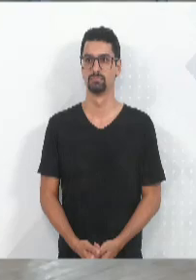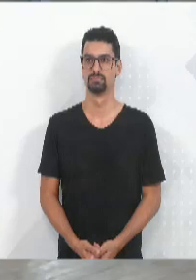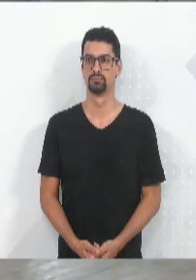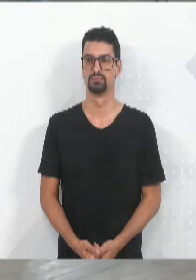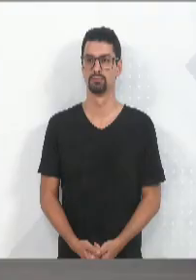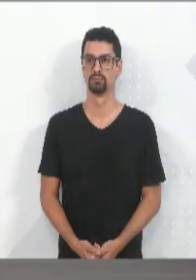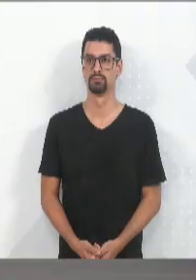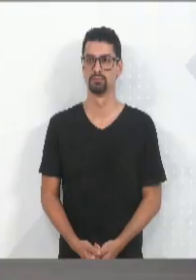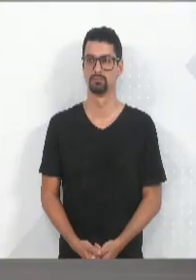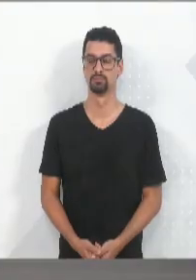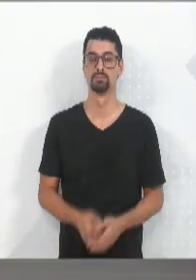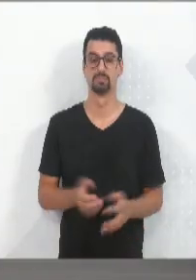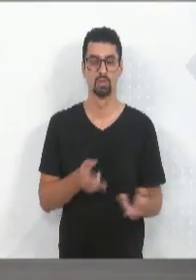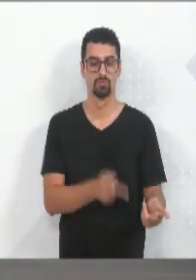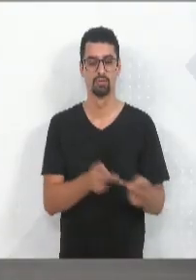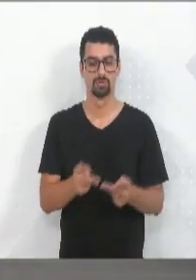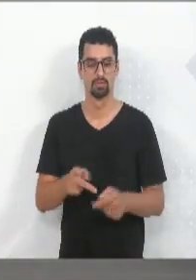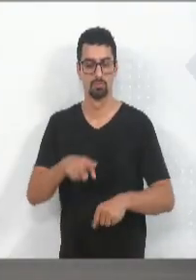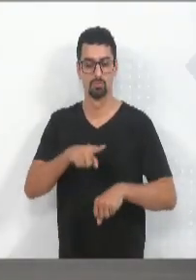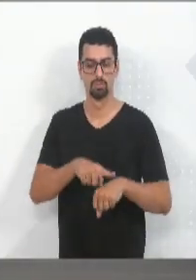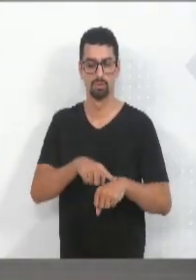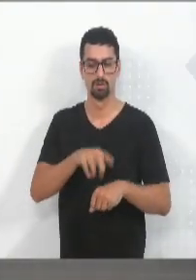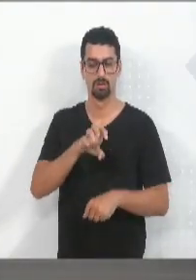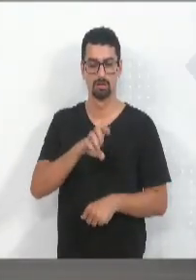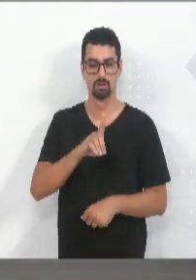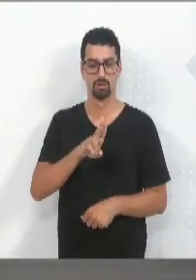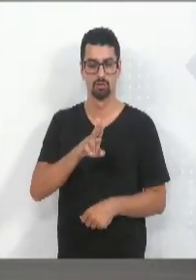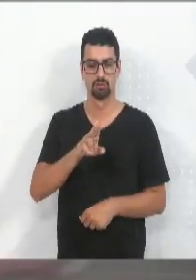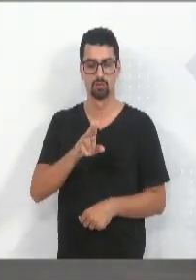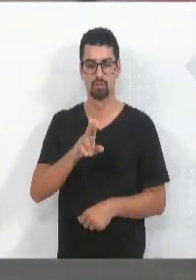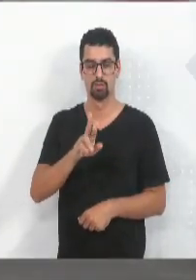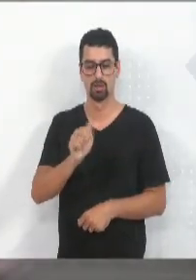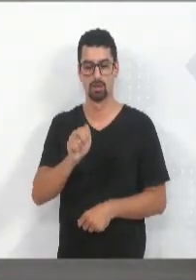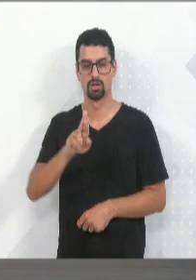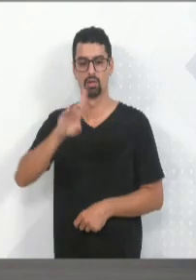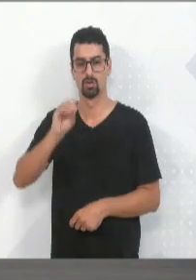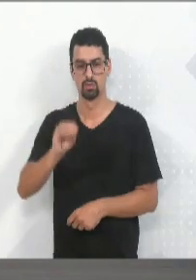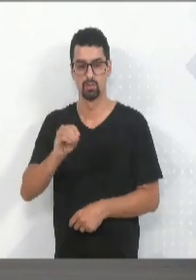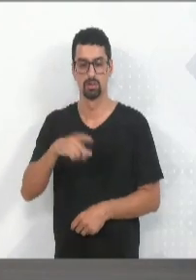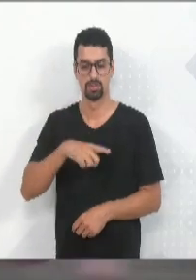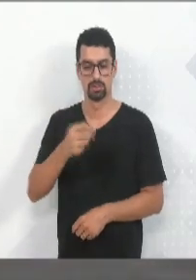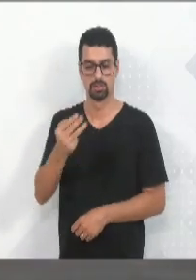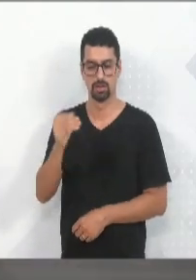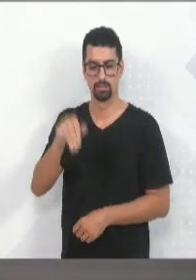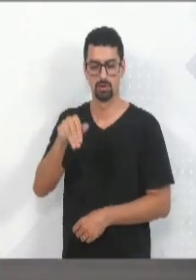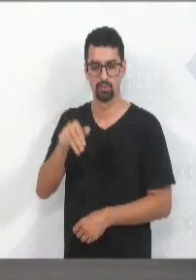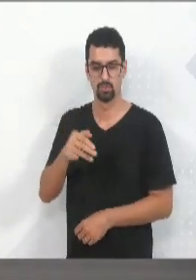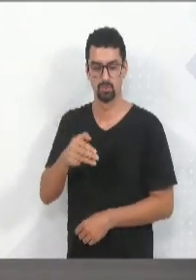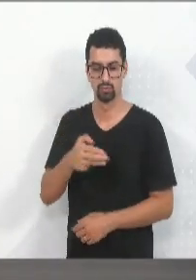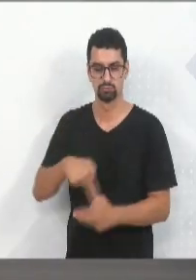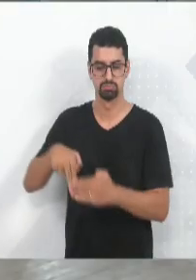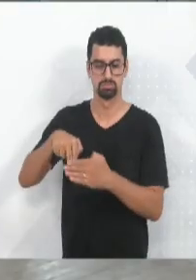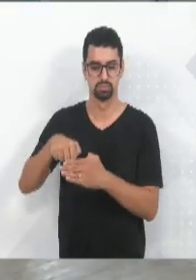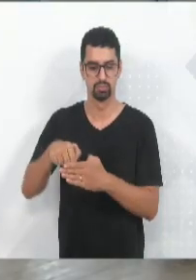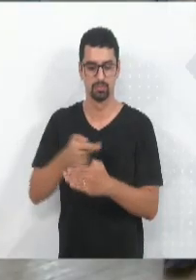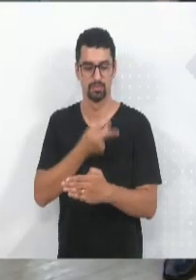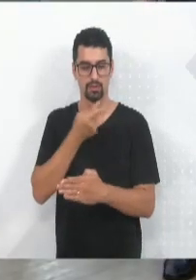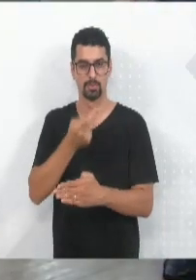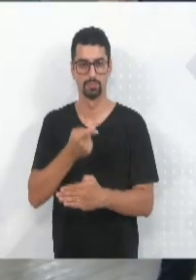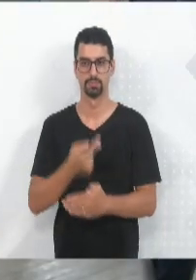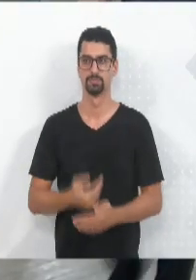convidamos nesse momento o Senor Eduardo chadra para fazer uso da palavra o senhor tem 3 minutos para fazer uso da sua palavra fique à